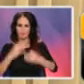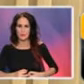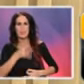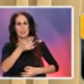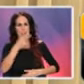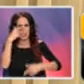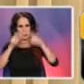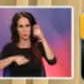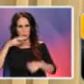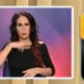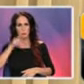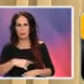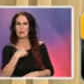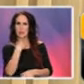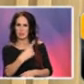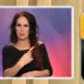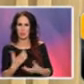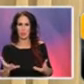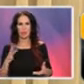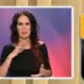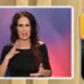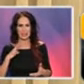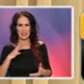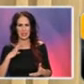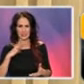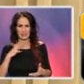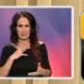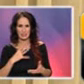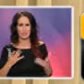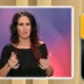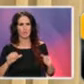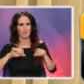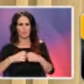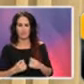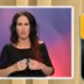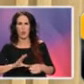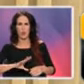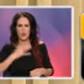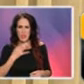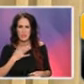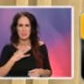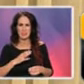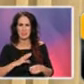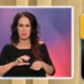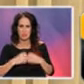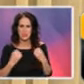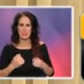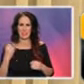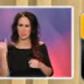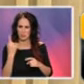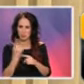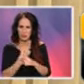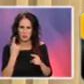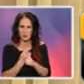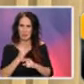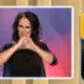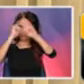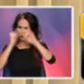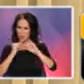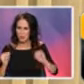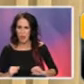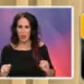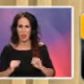aos portugueses que receio muito uma quebra de confiança das instituições